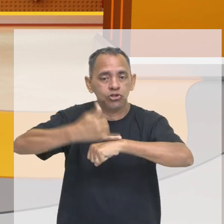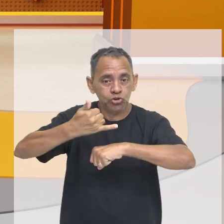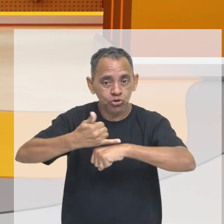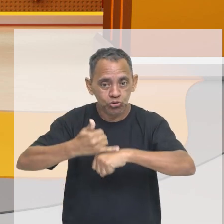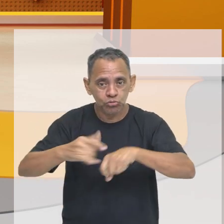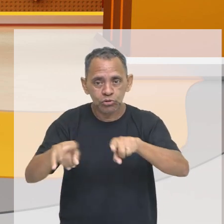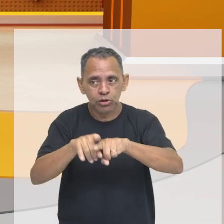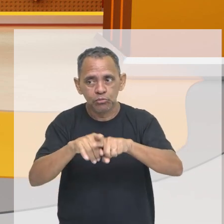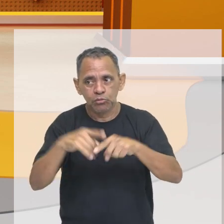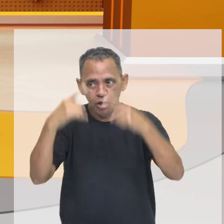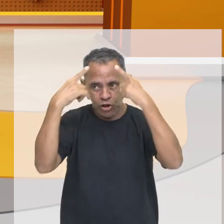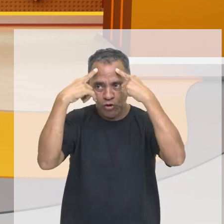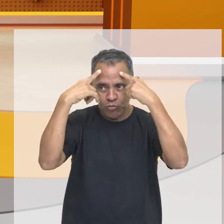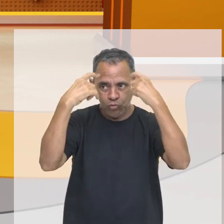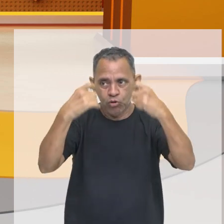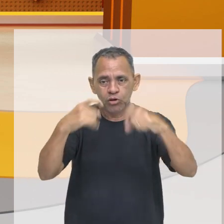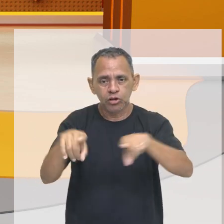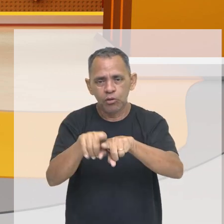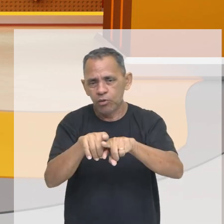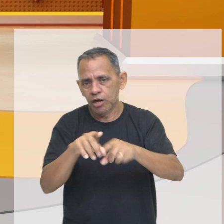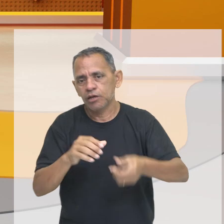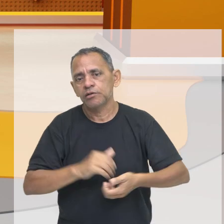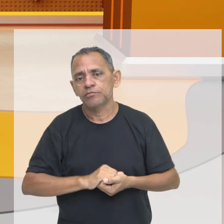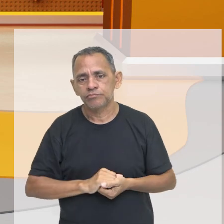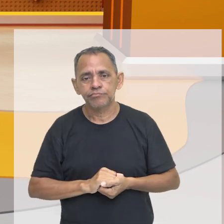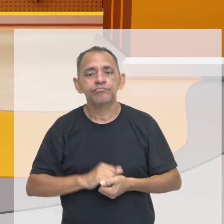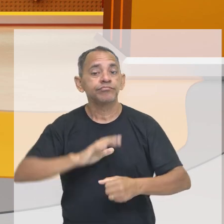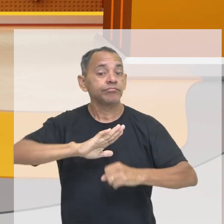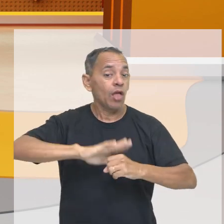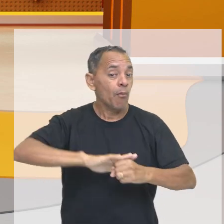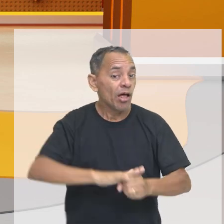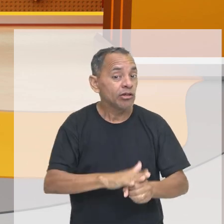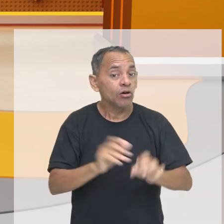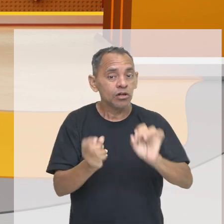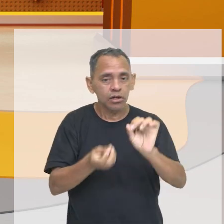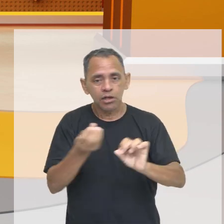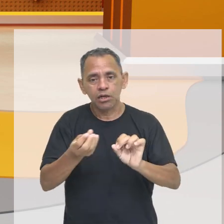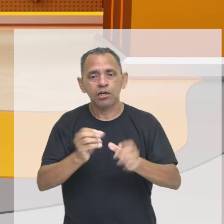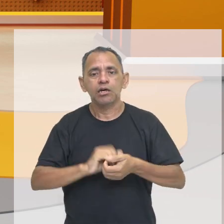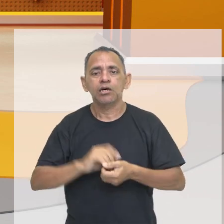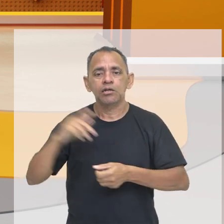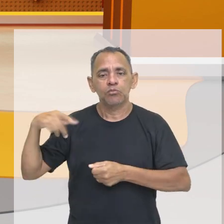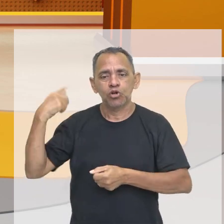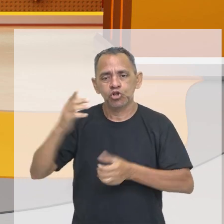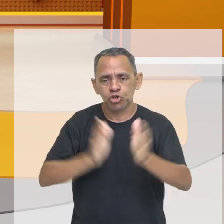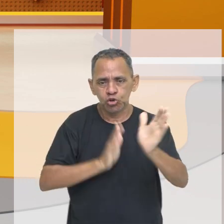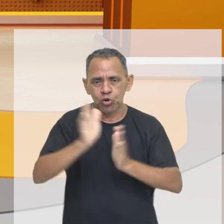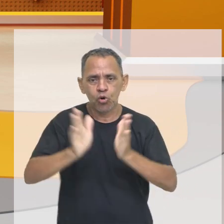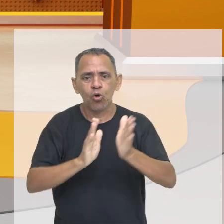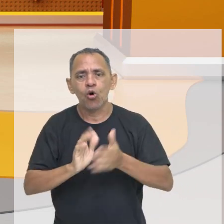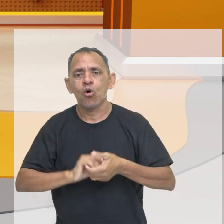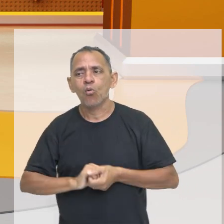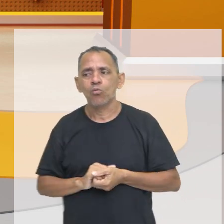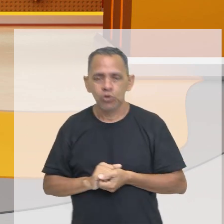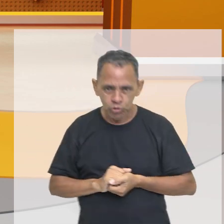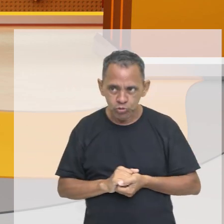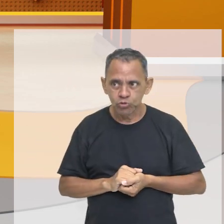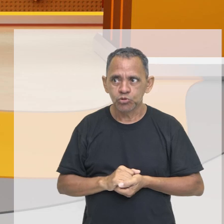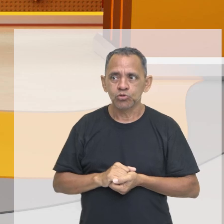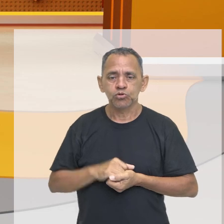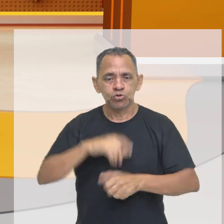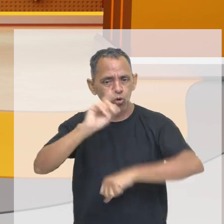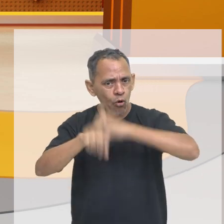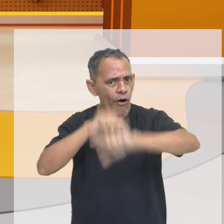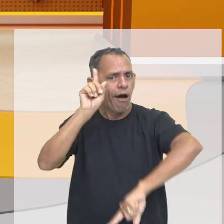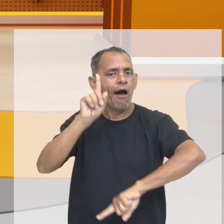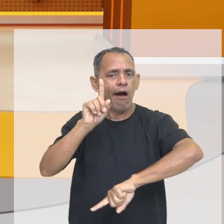a intensificação da repressão política. Além disso, no governo dele vai ter o milagre econômico. Então, vocês observam